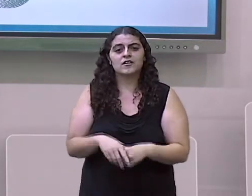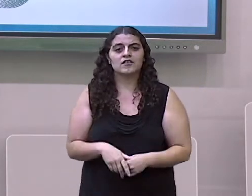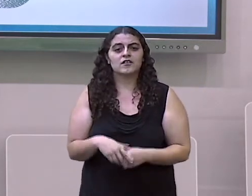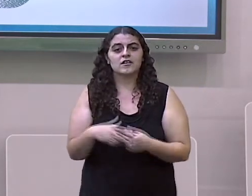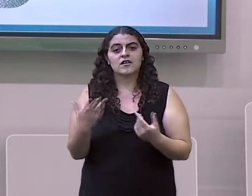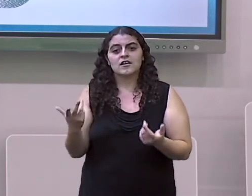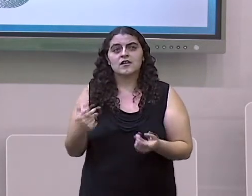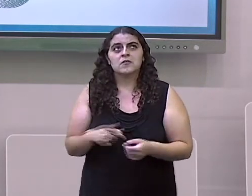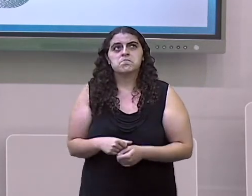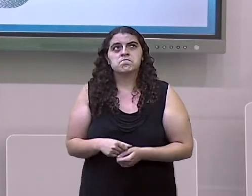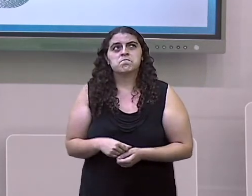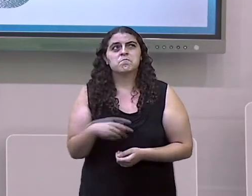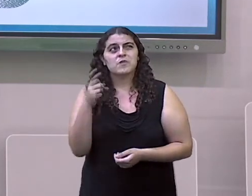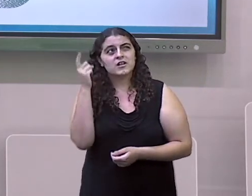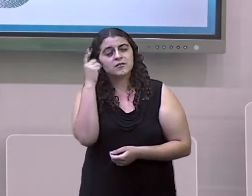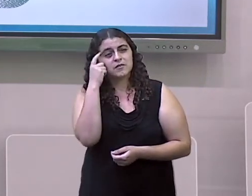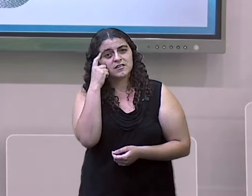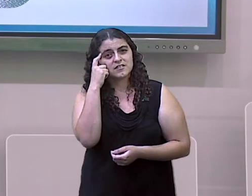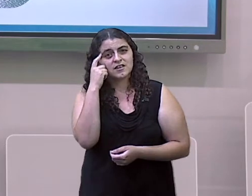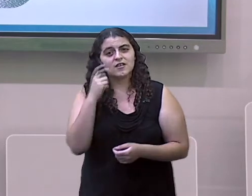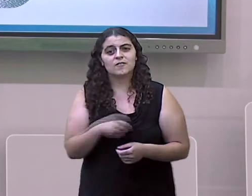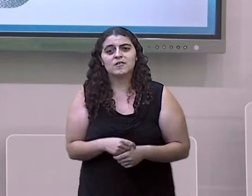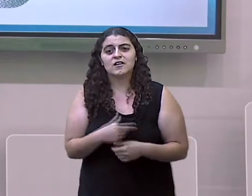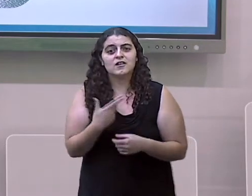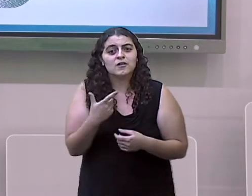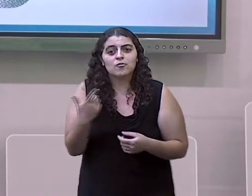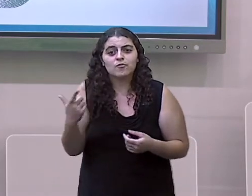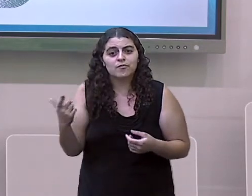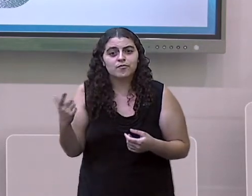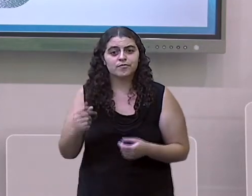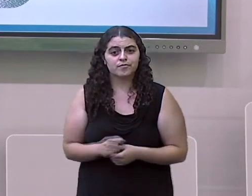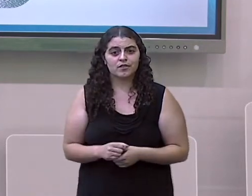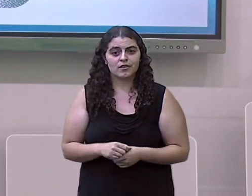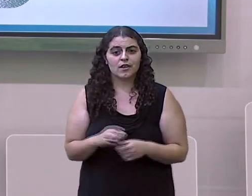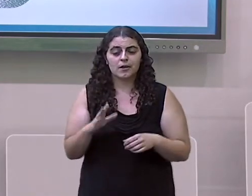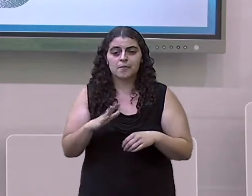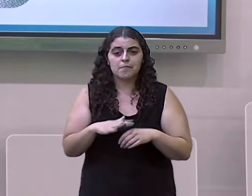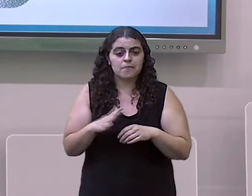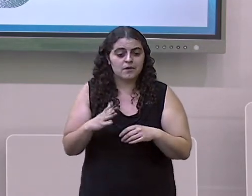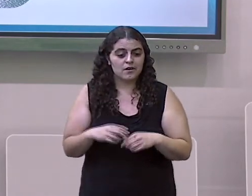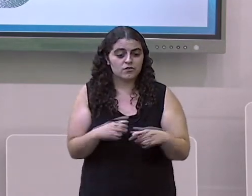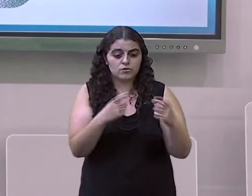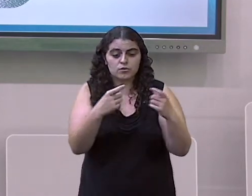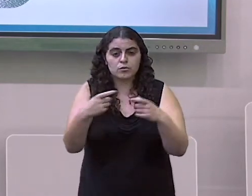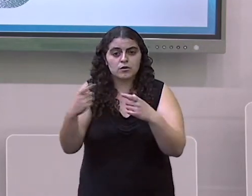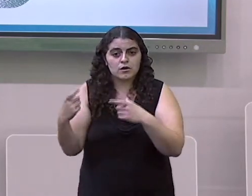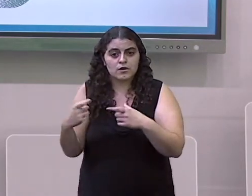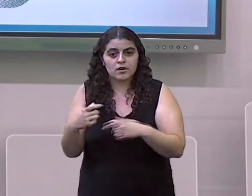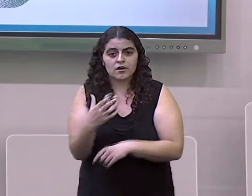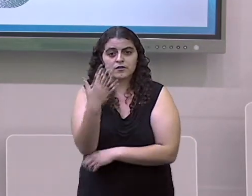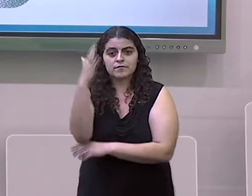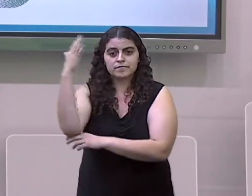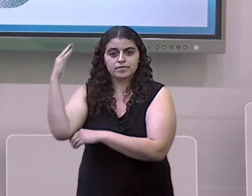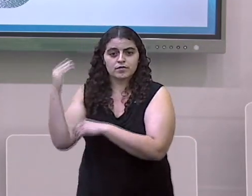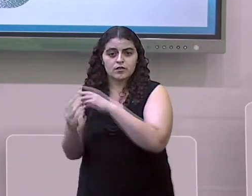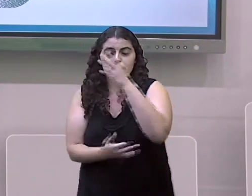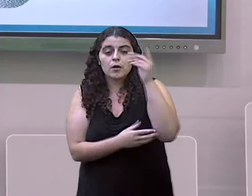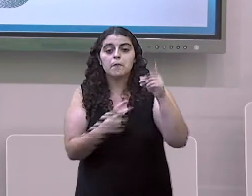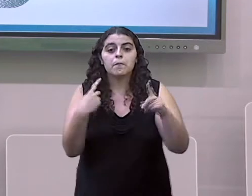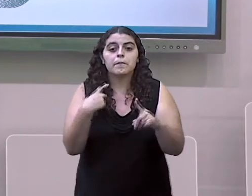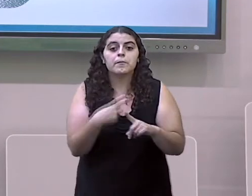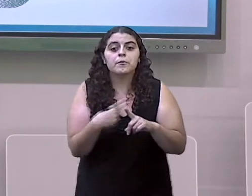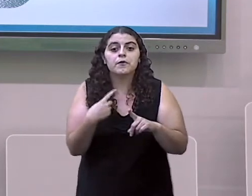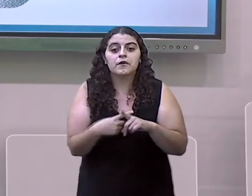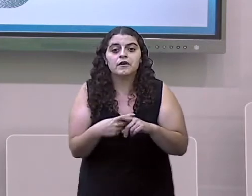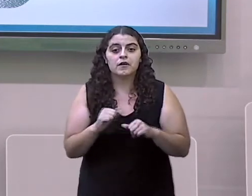ambiente natural. Às vezes, né, a gente aqui na cidade, nós fazemos tanta poluição, né, a poluição do ar, a gente fala muito